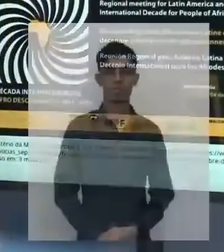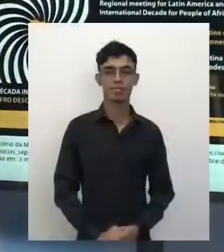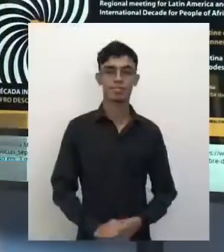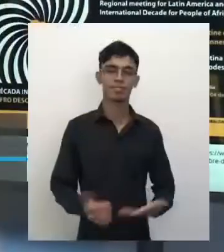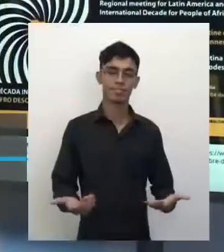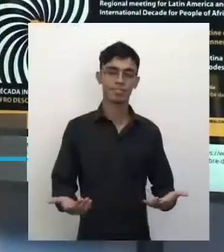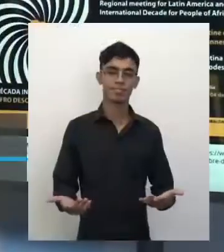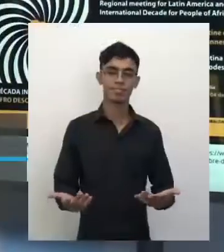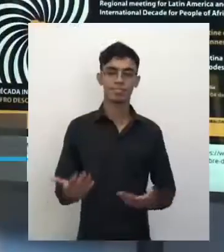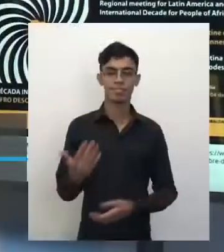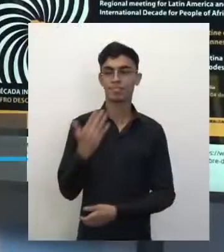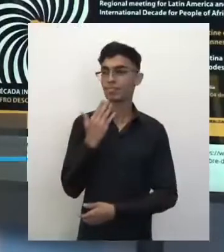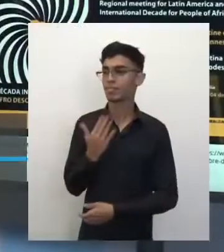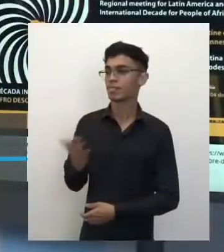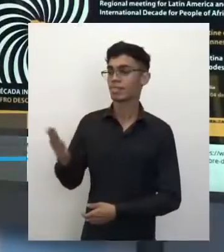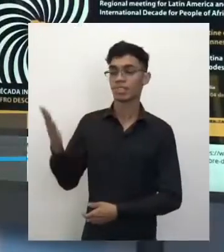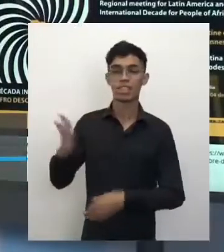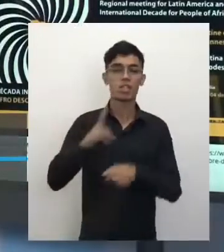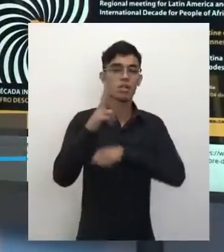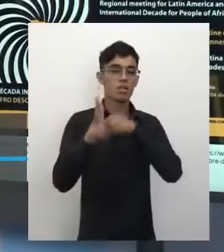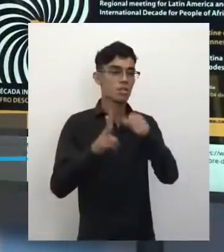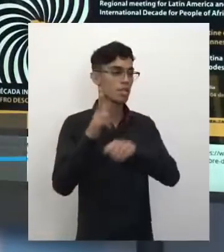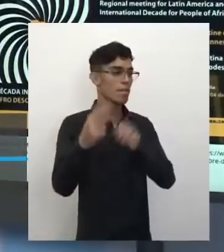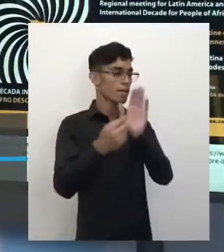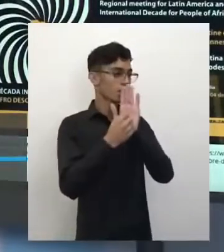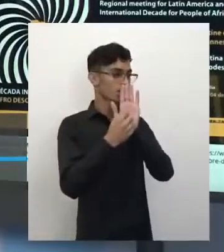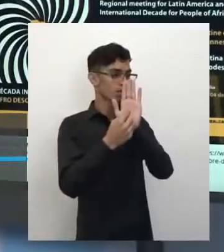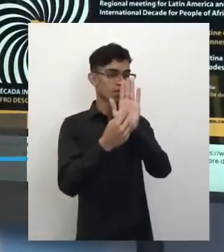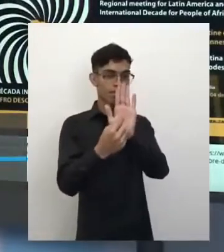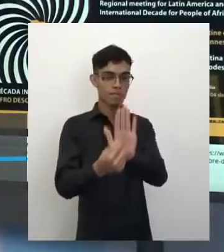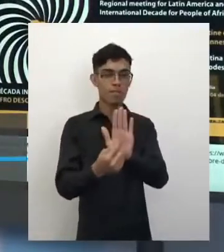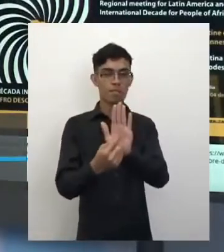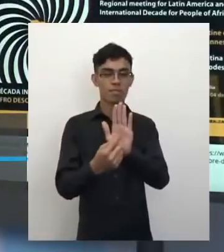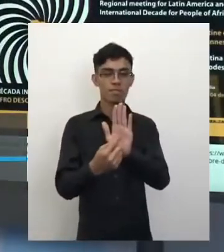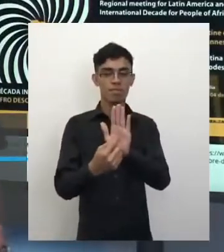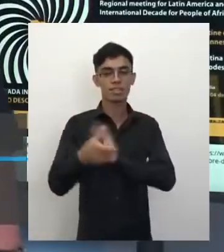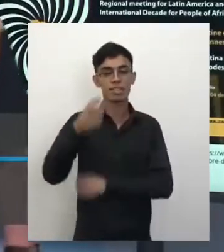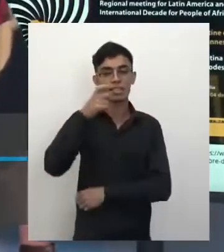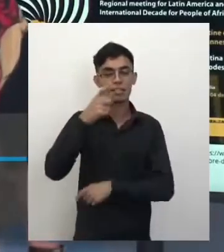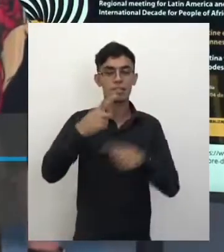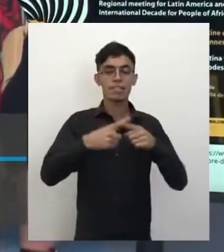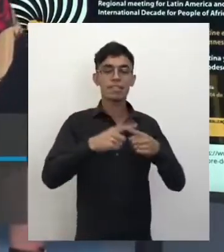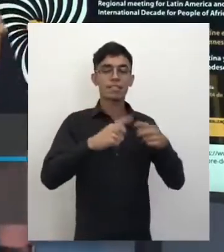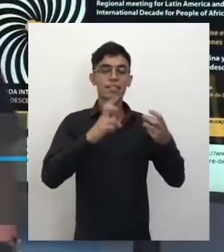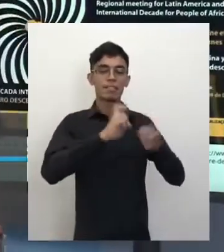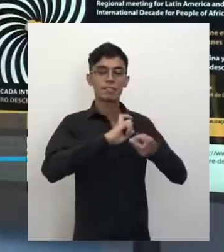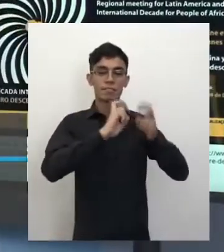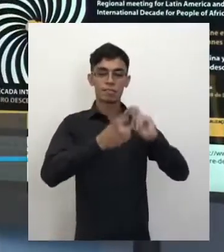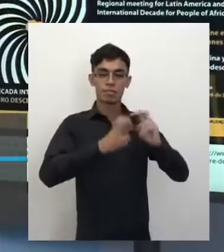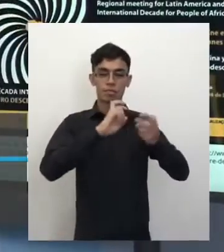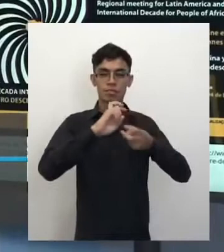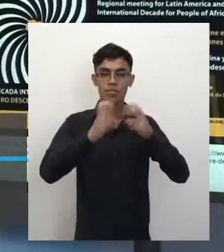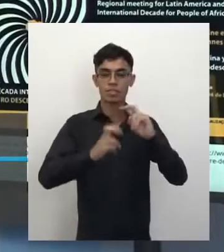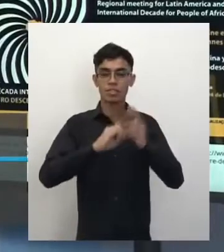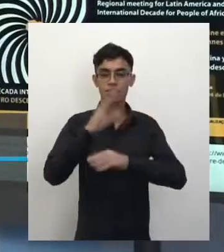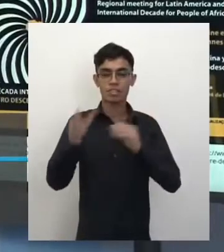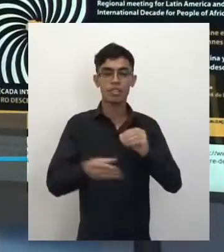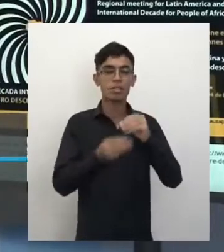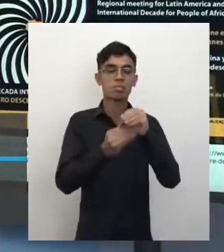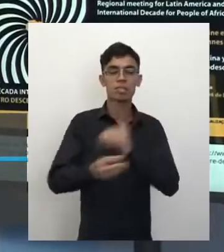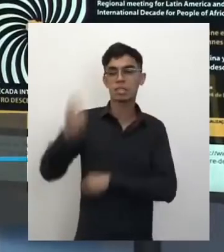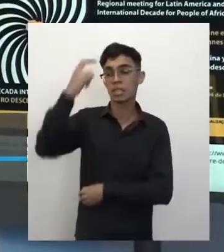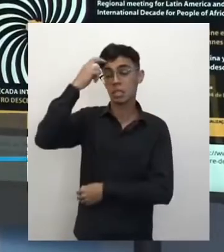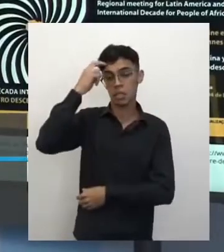Bom, é isso aí. Então, o vídeo mostrou é interessante porque mostra a capoeira, que faz parte, da